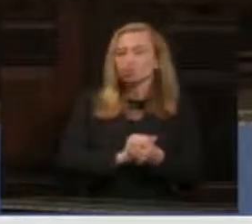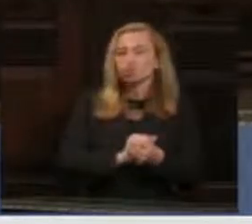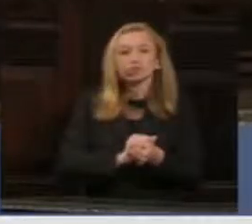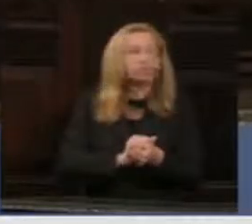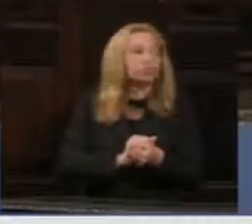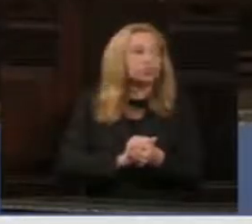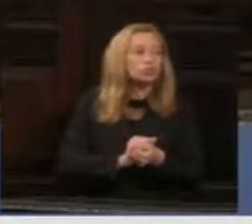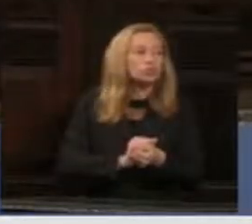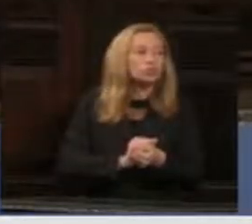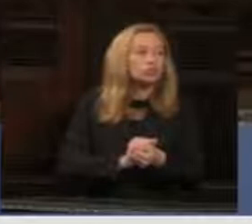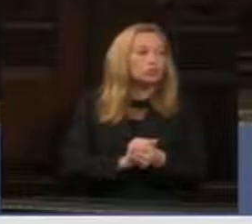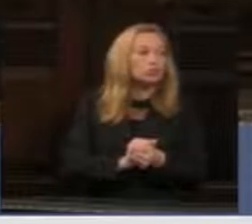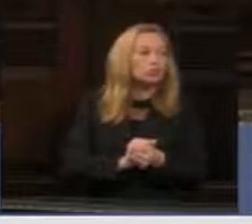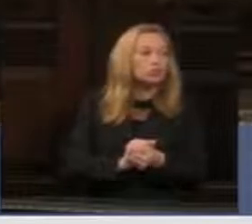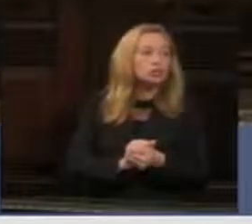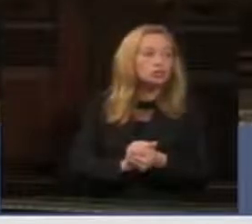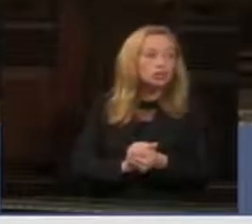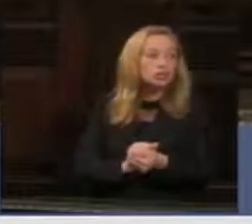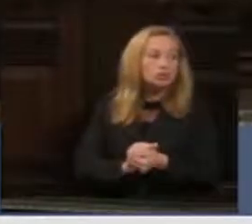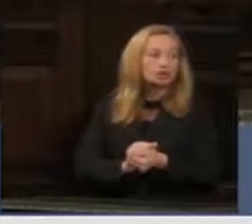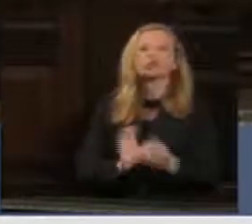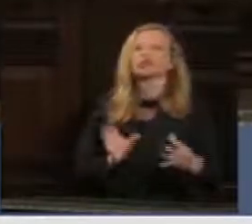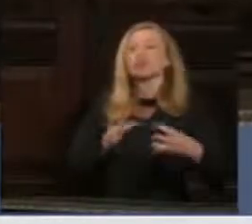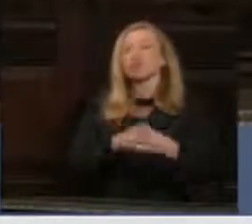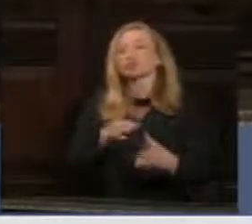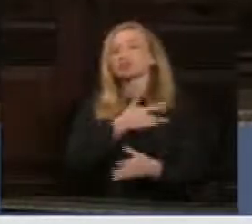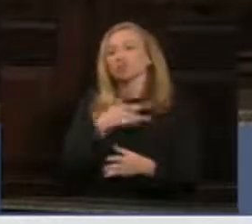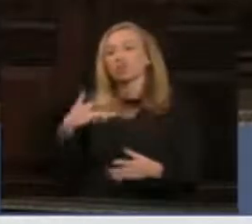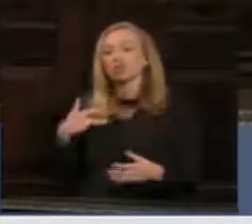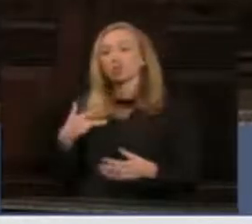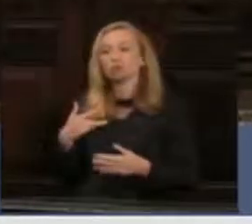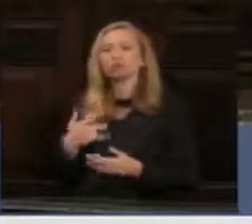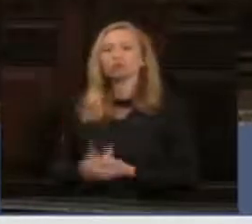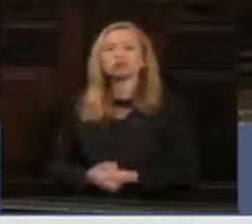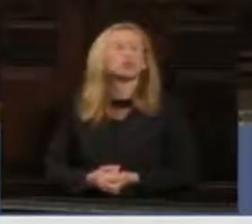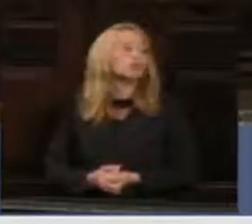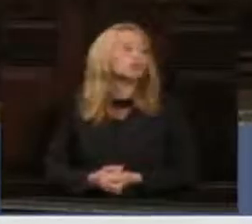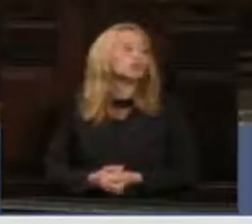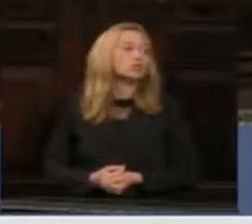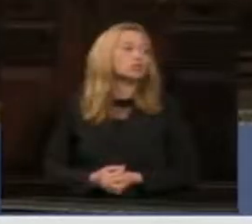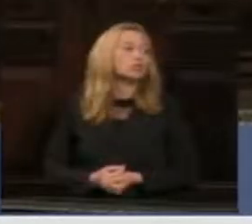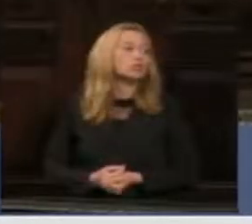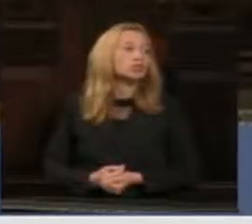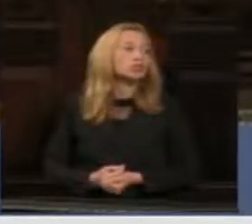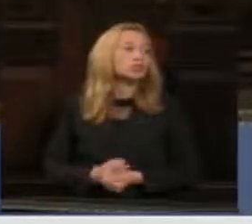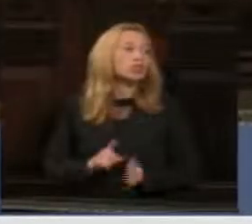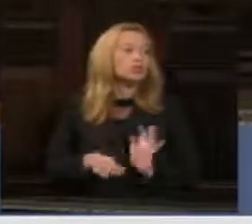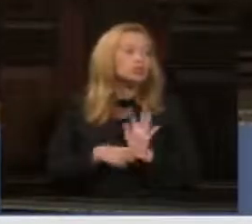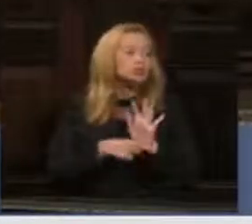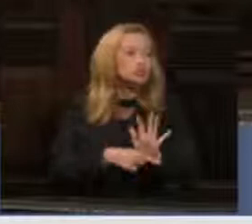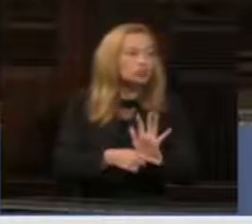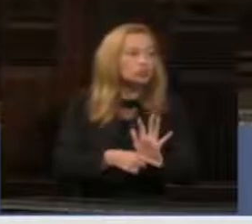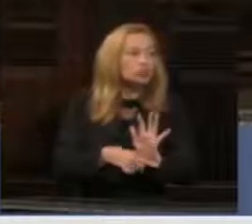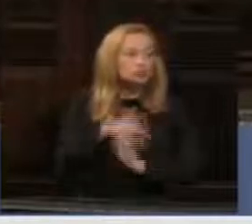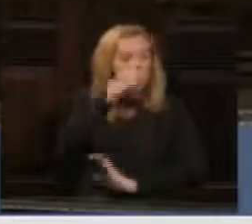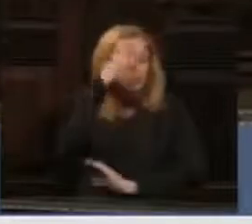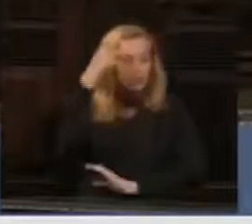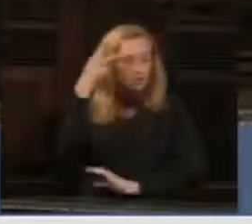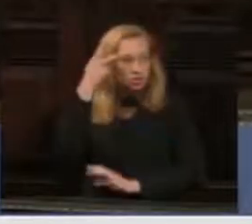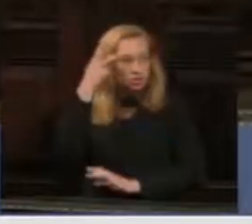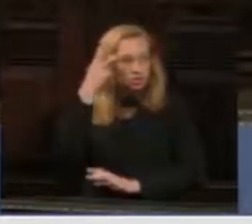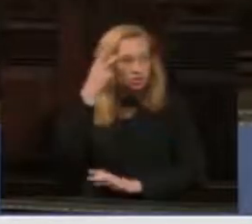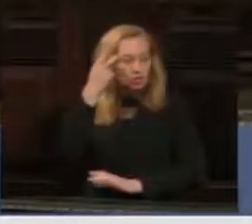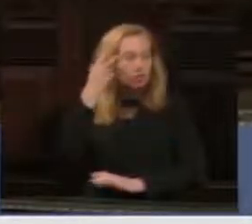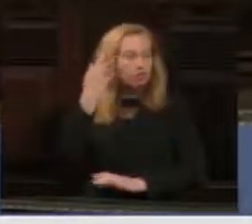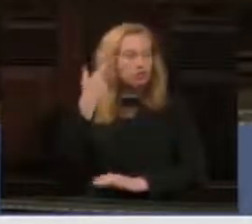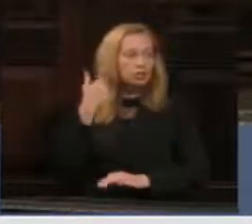a composição da época da Comissão de Saúde, o assento aos servidores da comissão da Secretaria